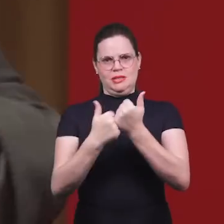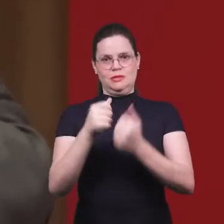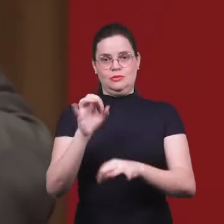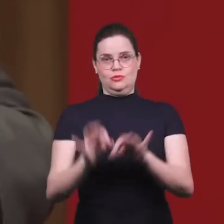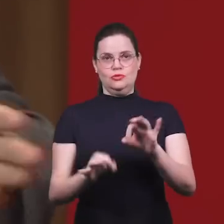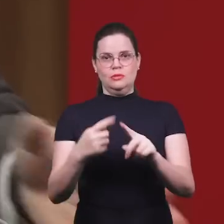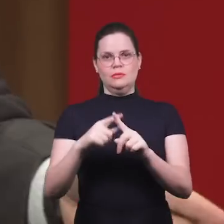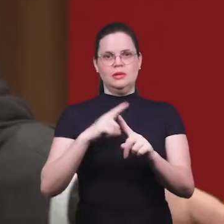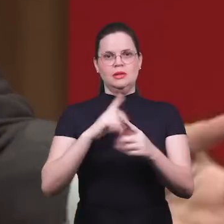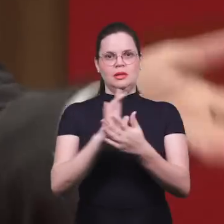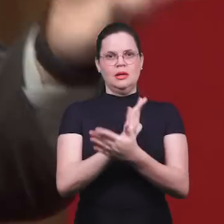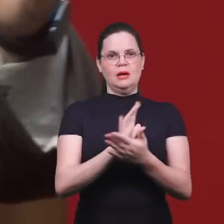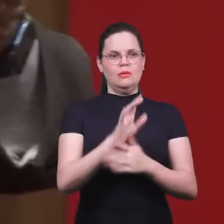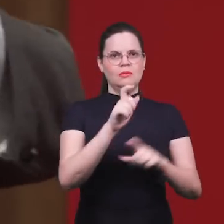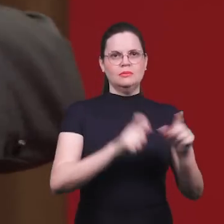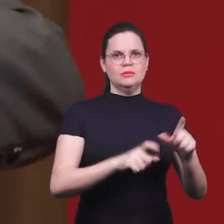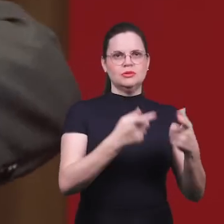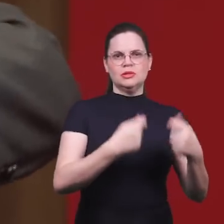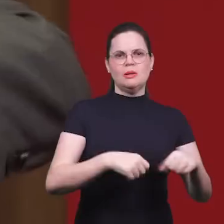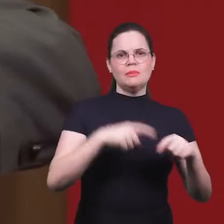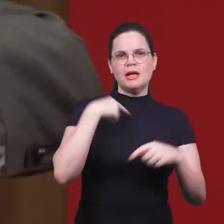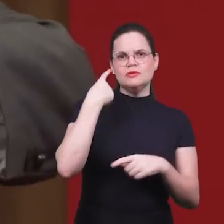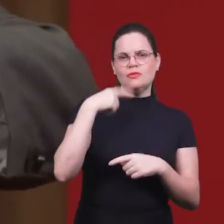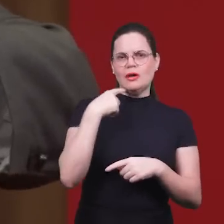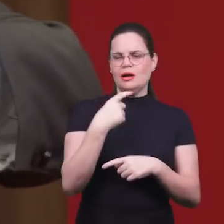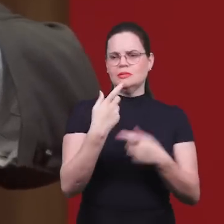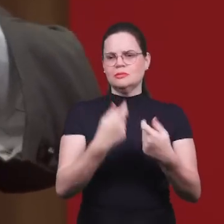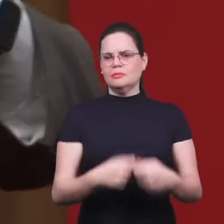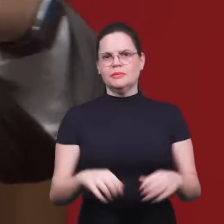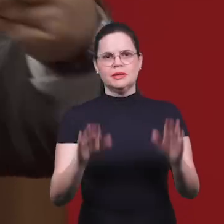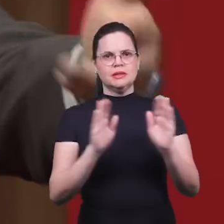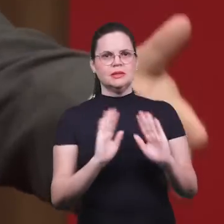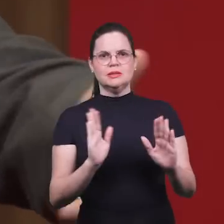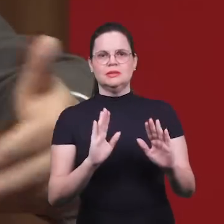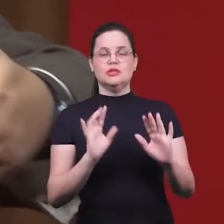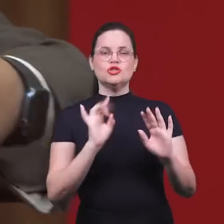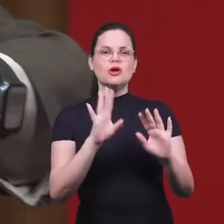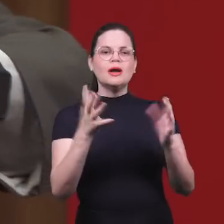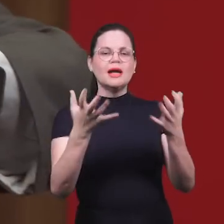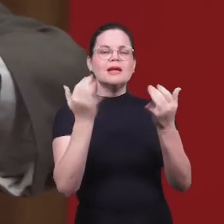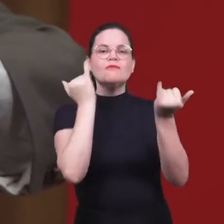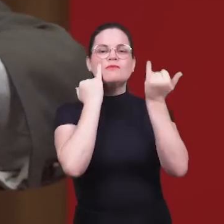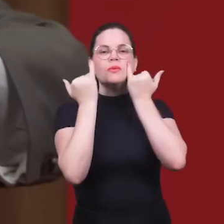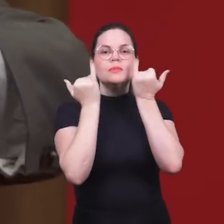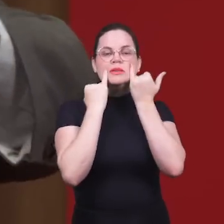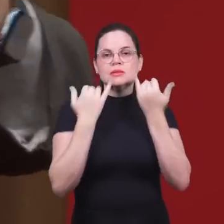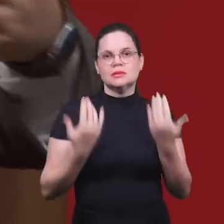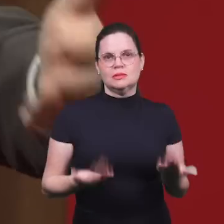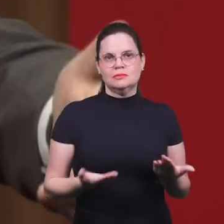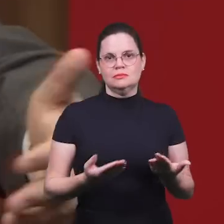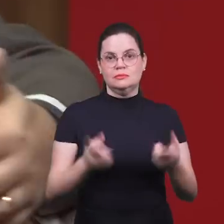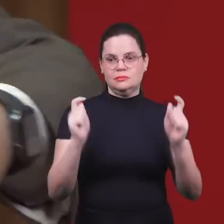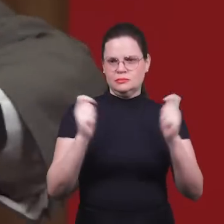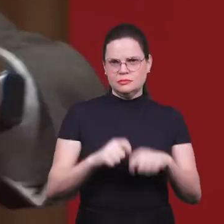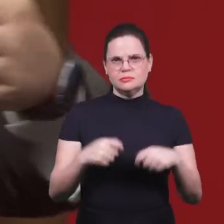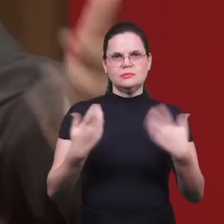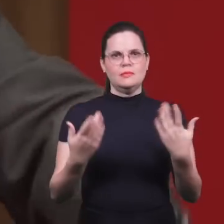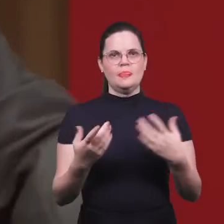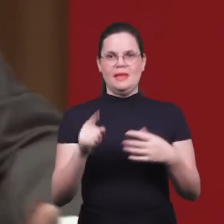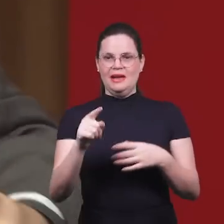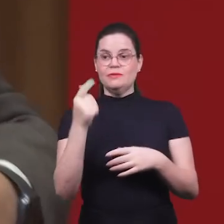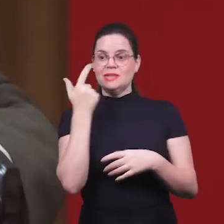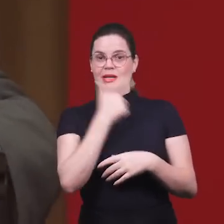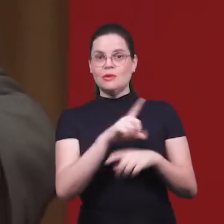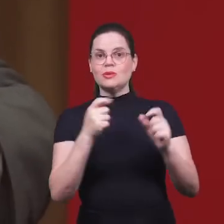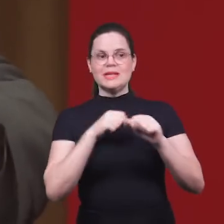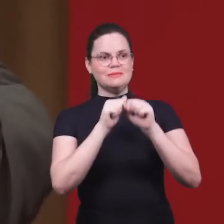existem pessoas que não precisam diretamente de um advogado, elas precisam, às vezes, de uma informação. E aí você consegue acessar o mercado pelo Instagram,